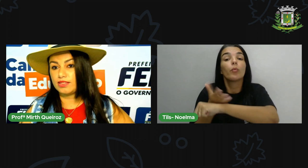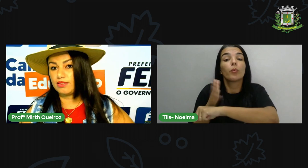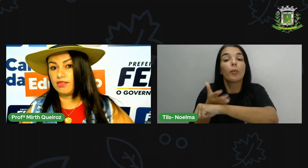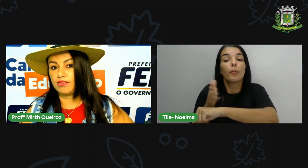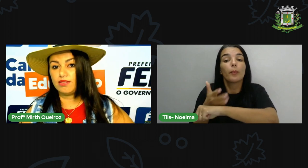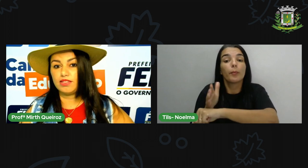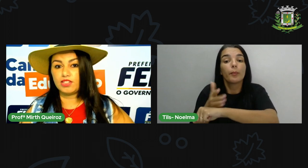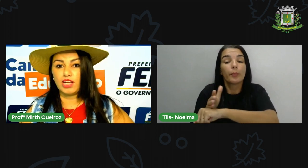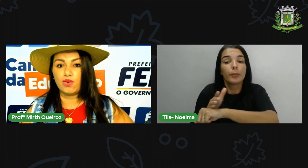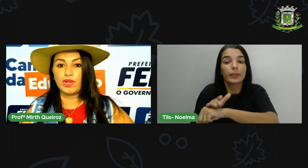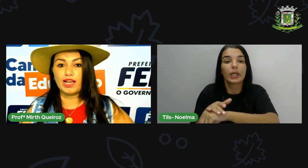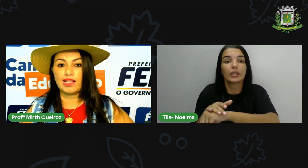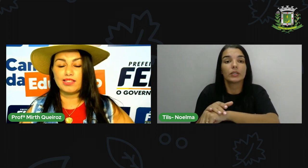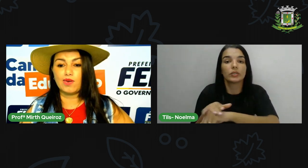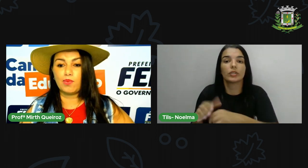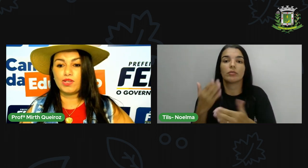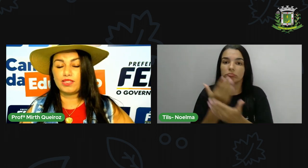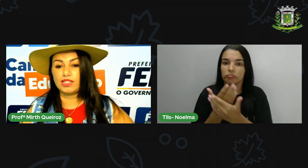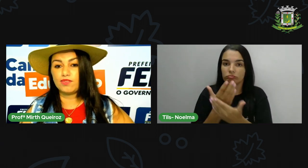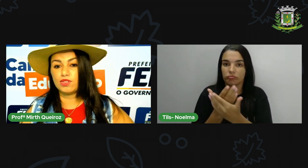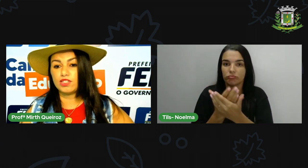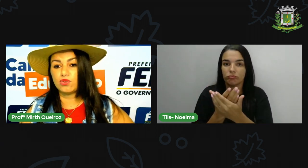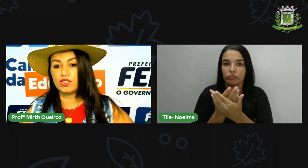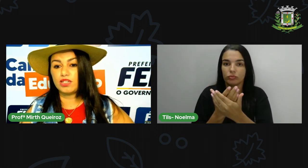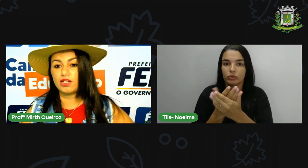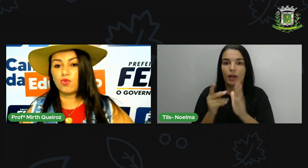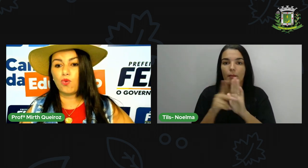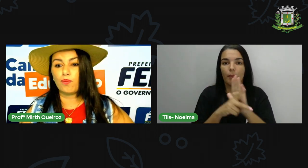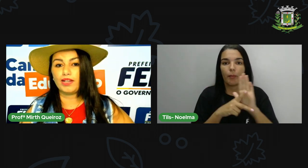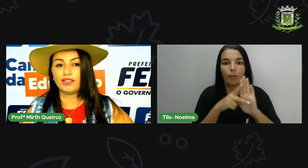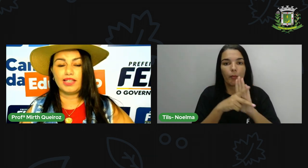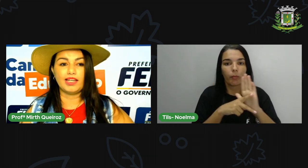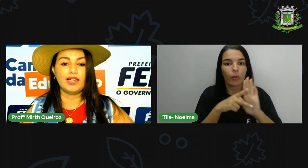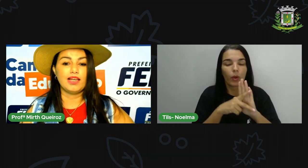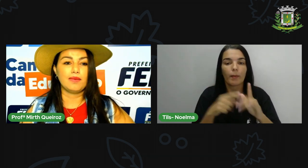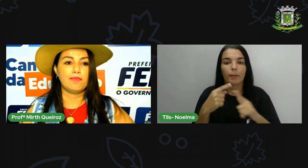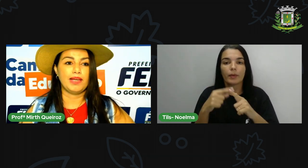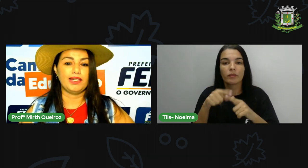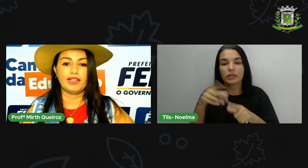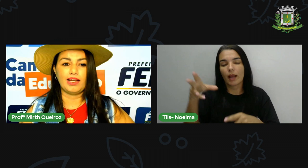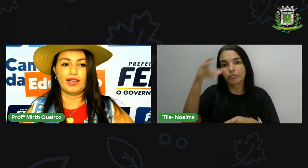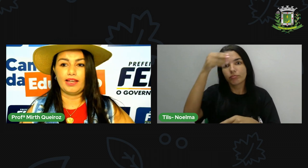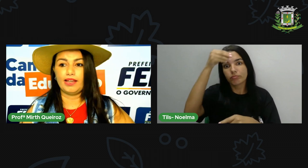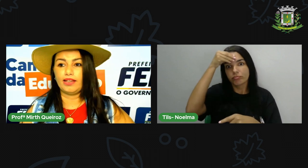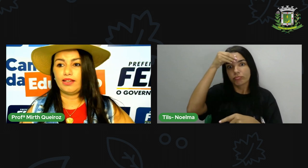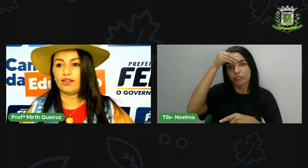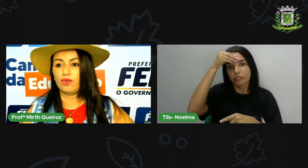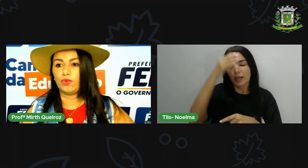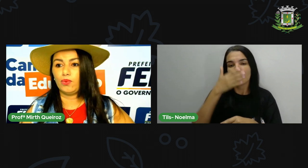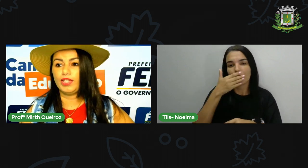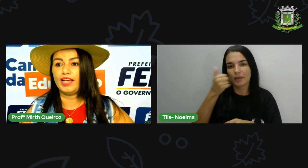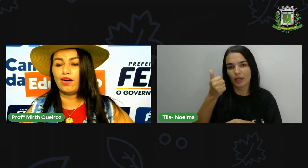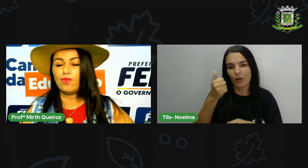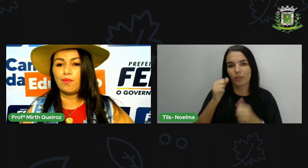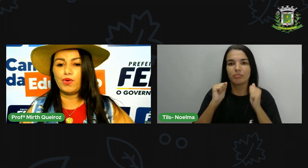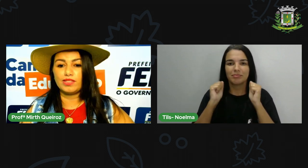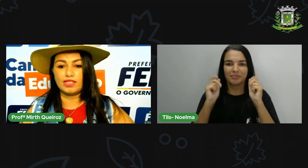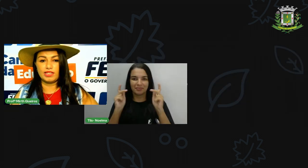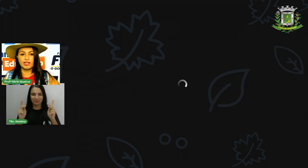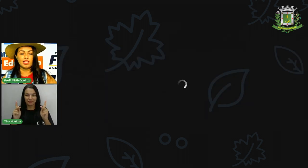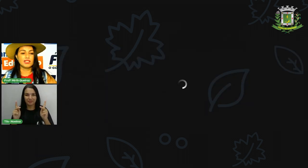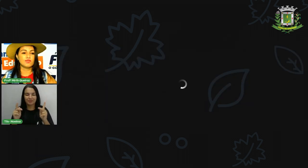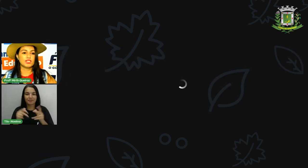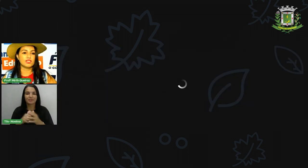vocês estão em relação à poesia. Se vocês conseguiram compreender bem o que é uma